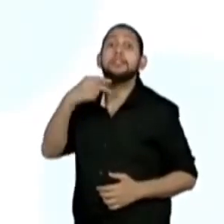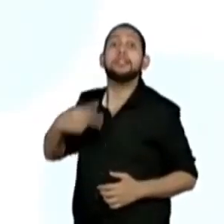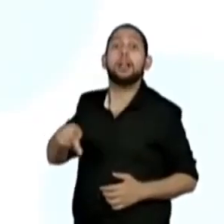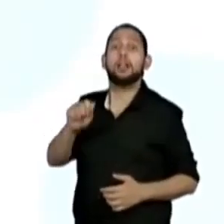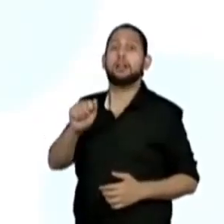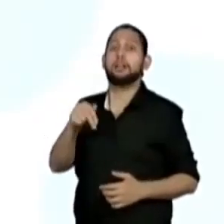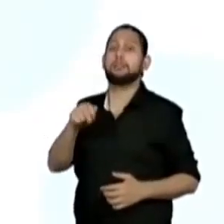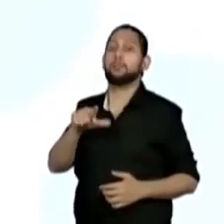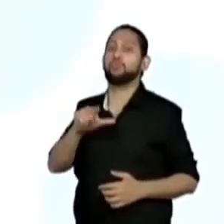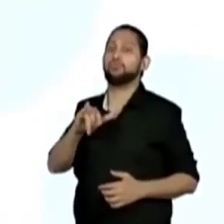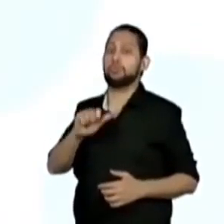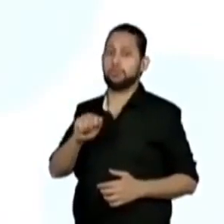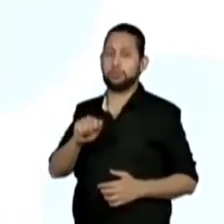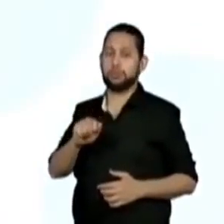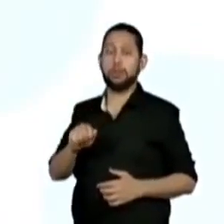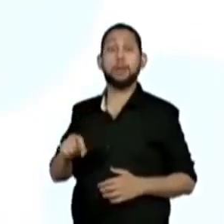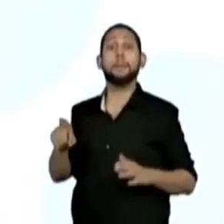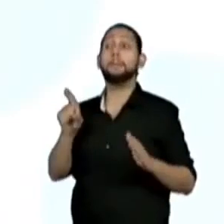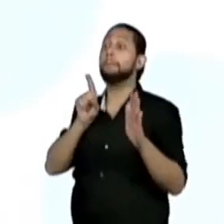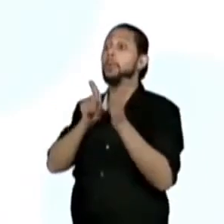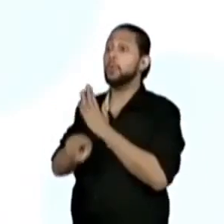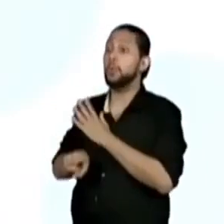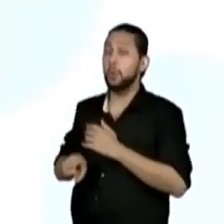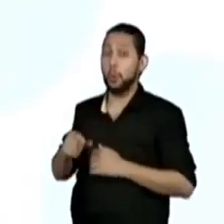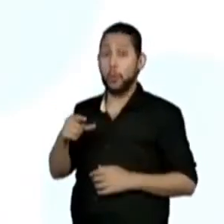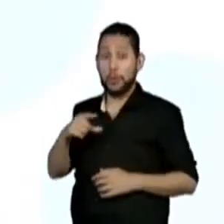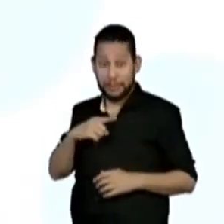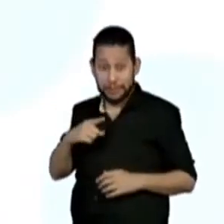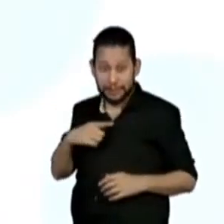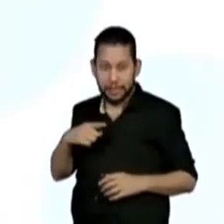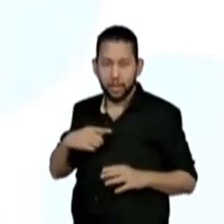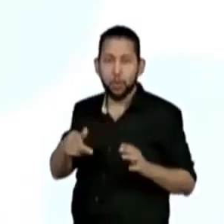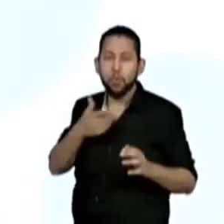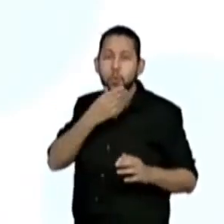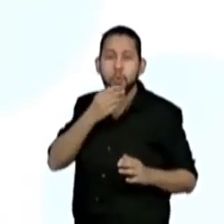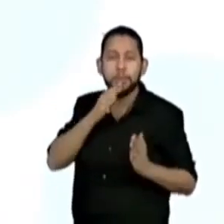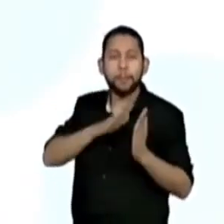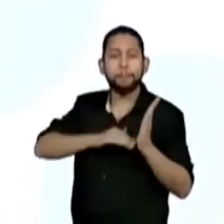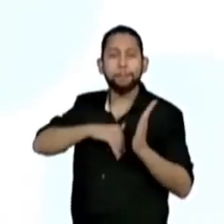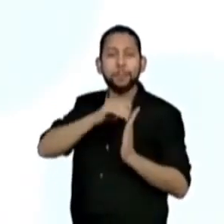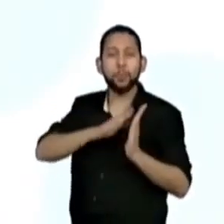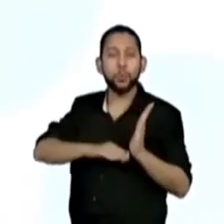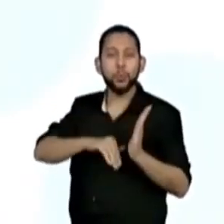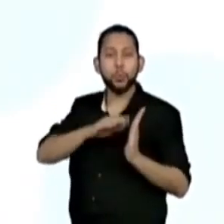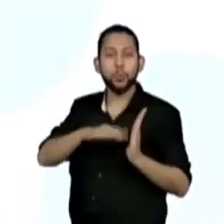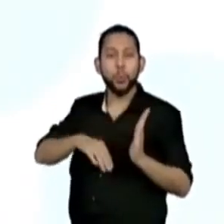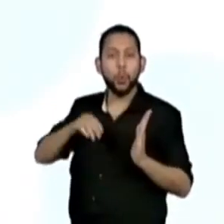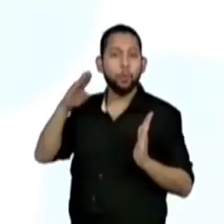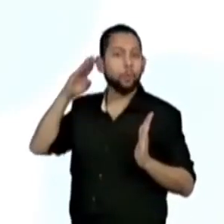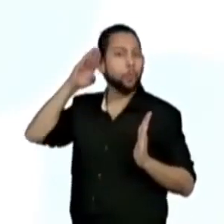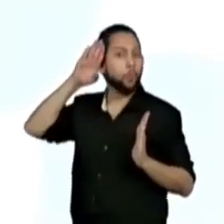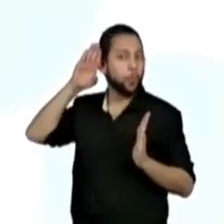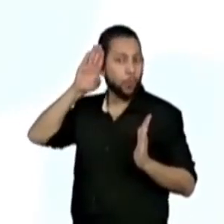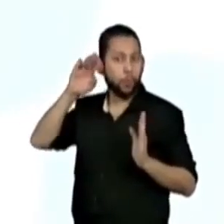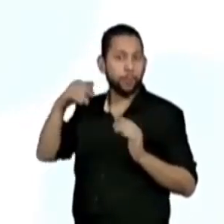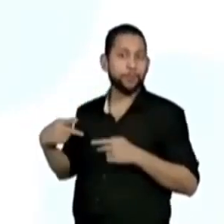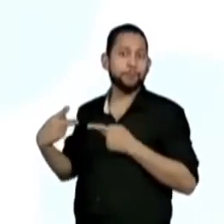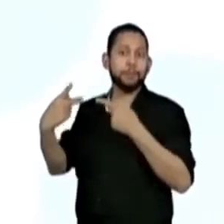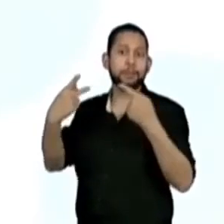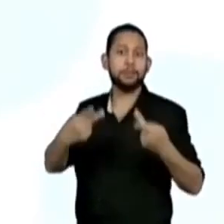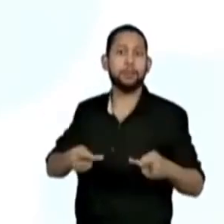meninas se havia obras de Van goog para serem apreciadas em visitas virtuais ao a